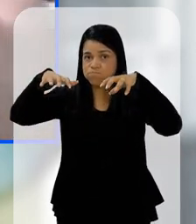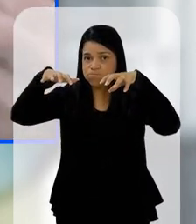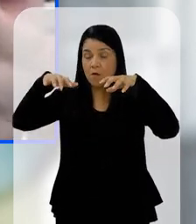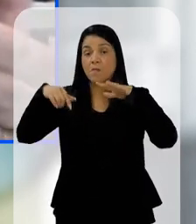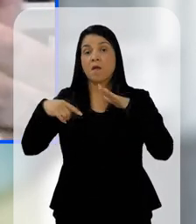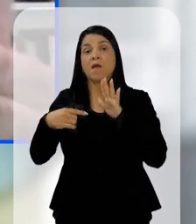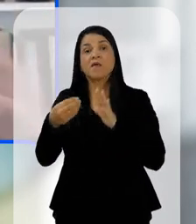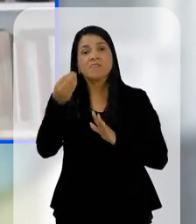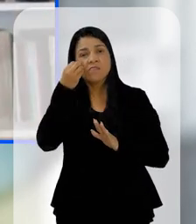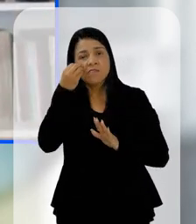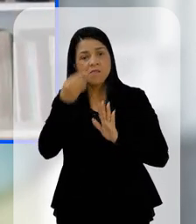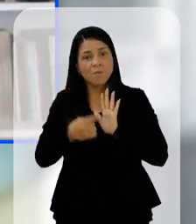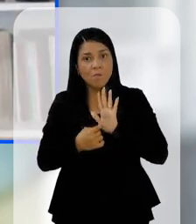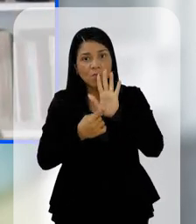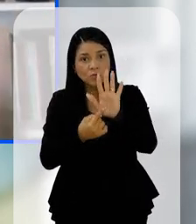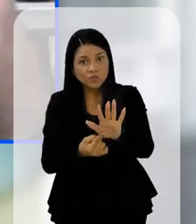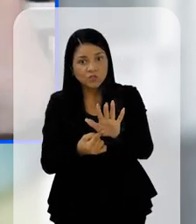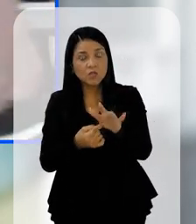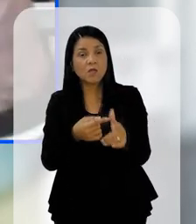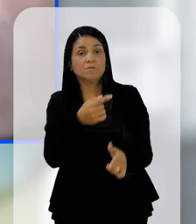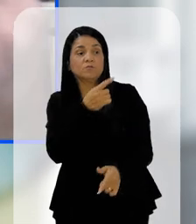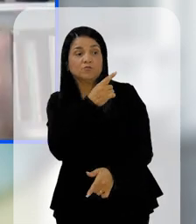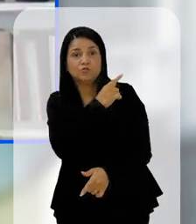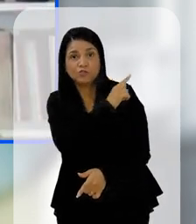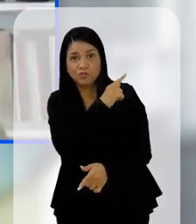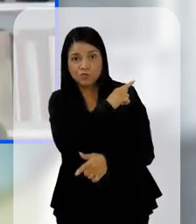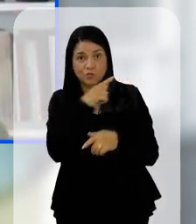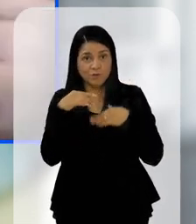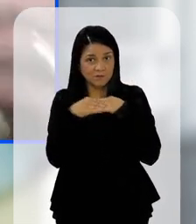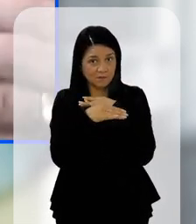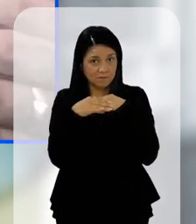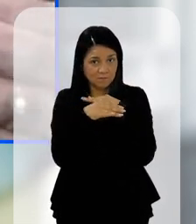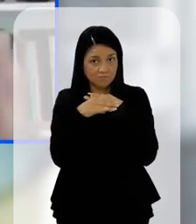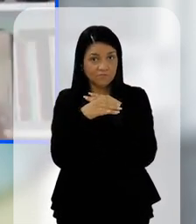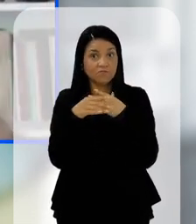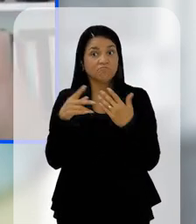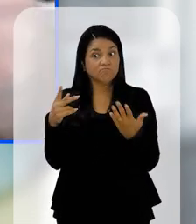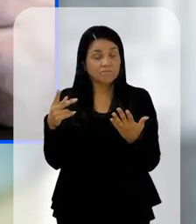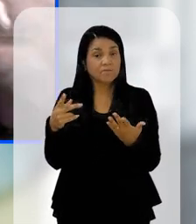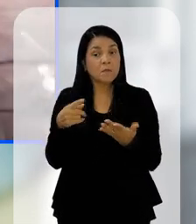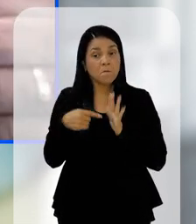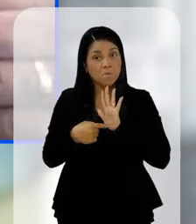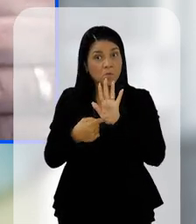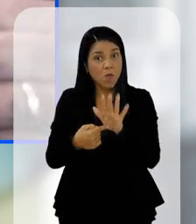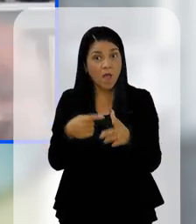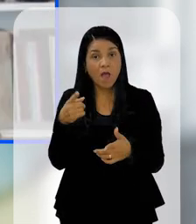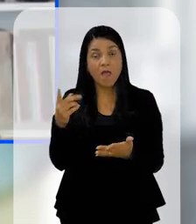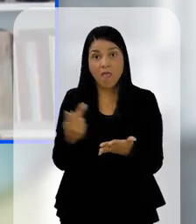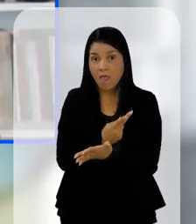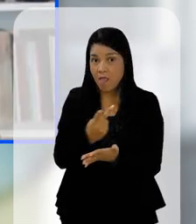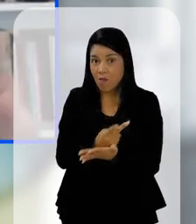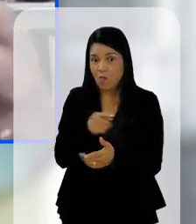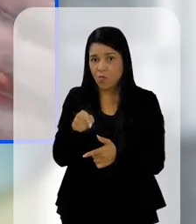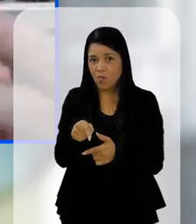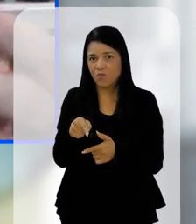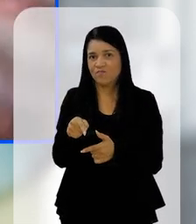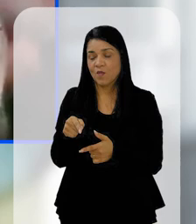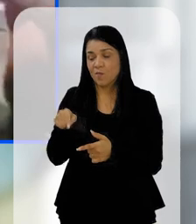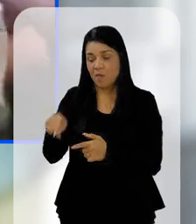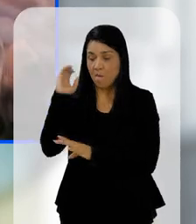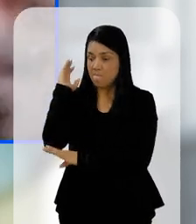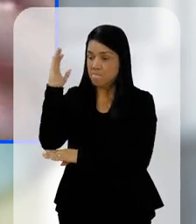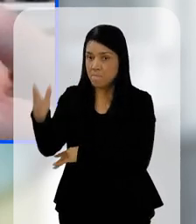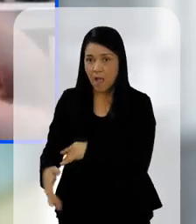para os gestores da nossa cidade de que isso é um erro, porque a gente está queimando um serviço ambiental que é